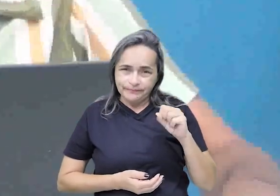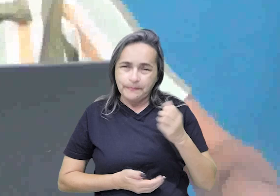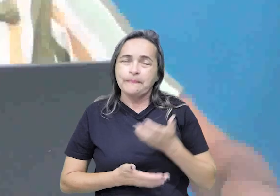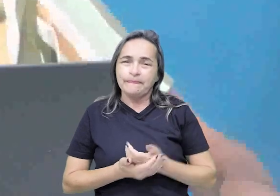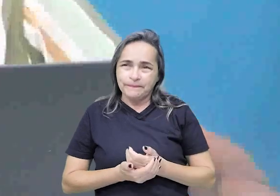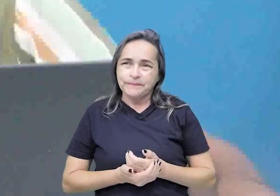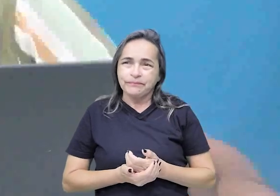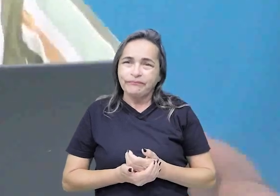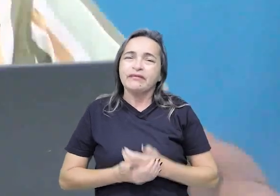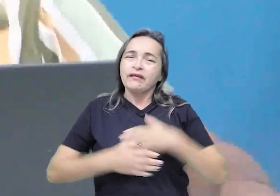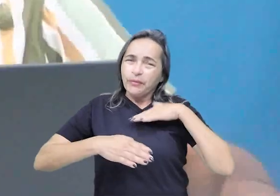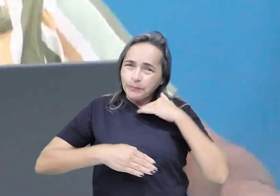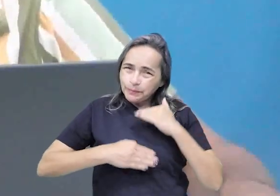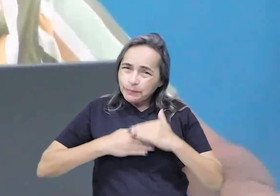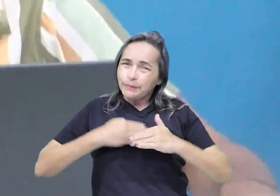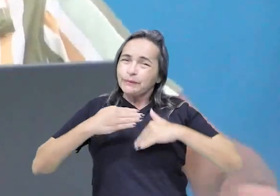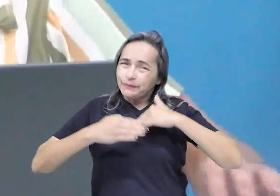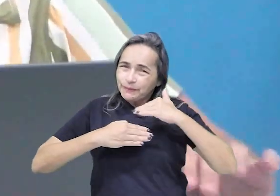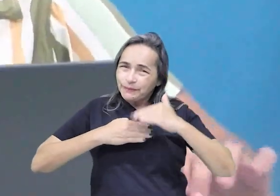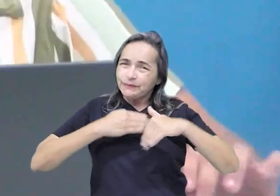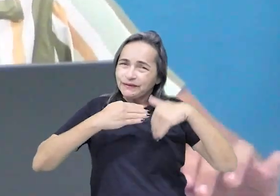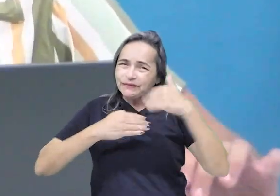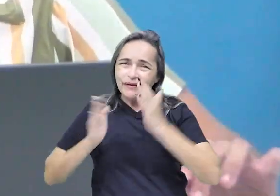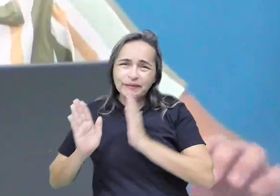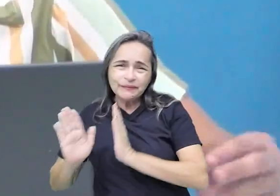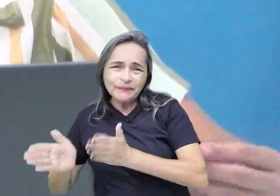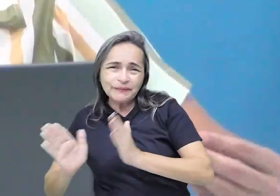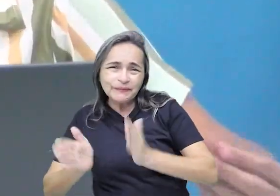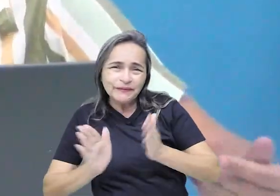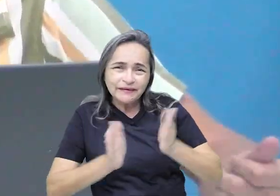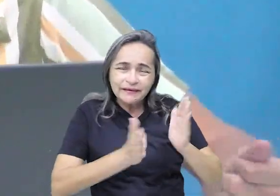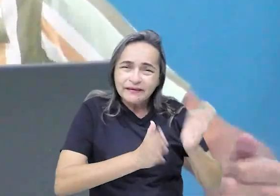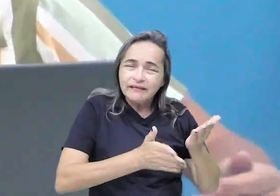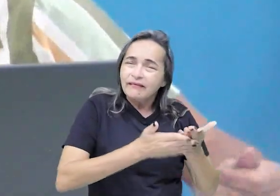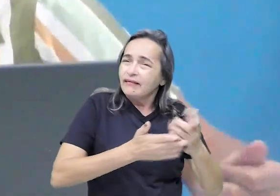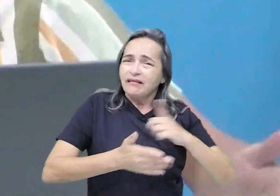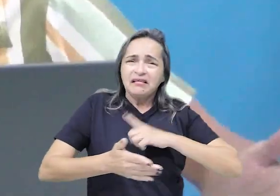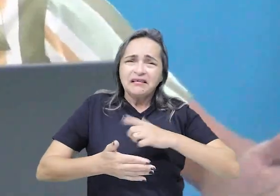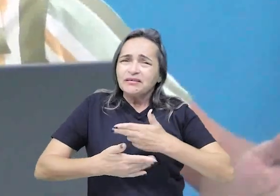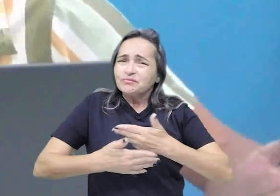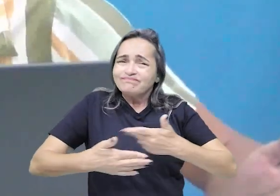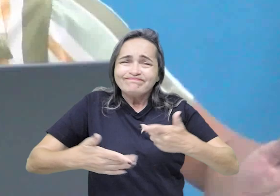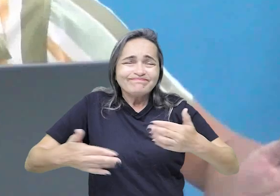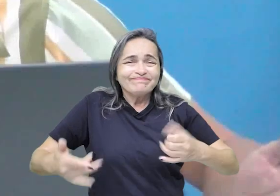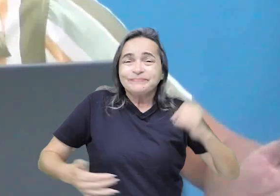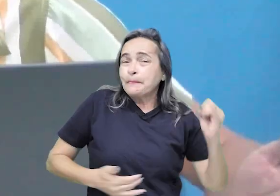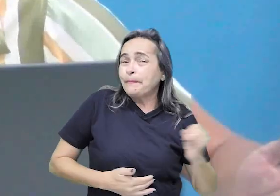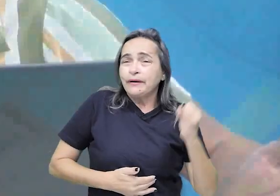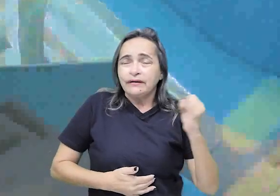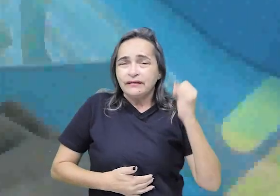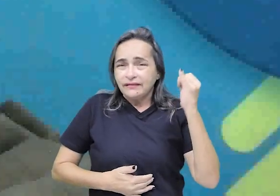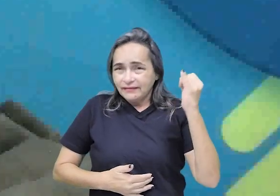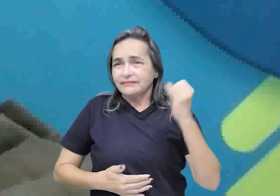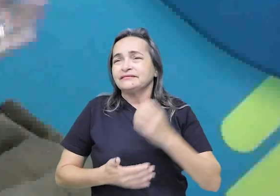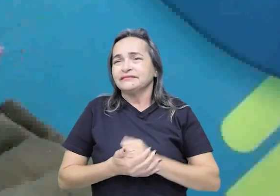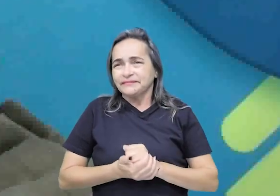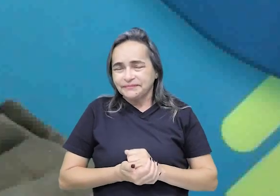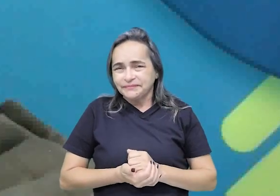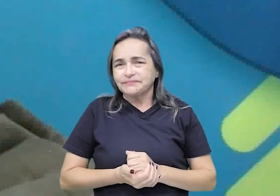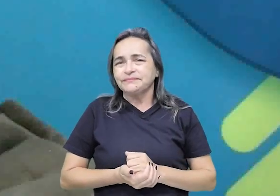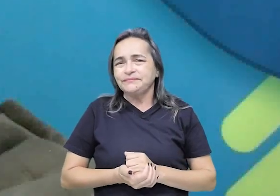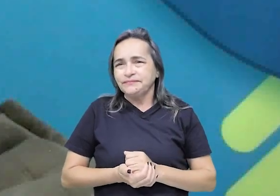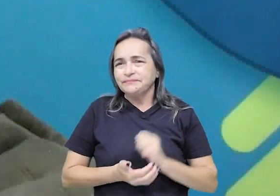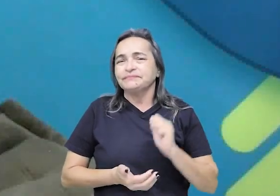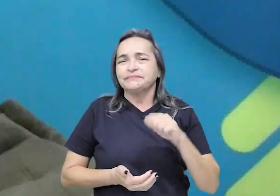em várias etapas e que envolvem elementos fisiológicos muito delicados. Exatamente, você descreveu